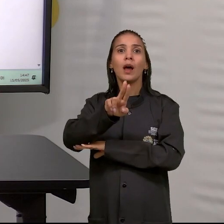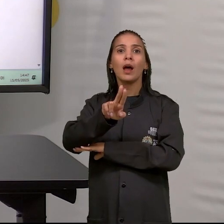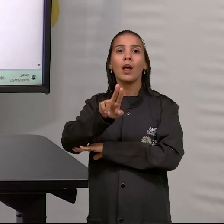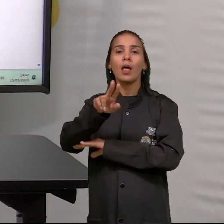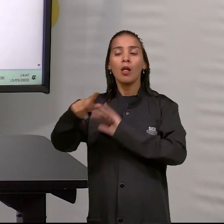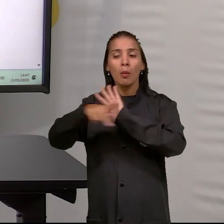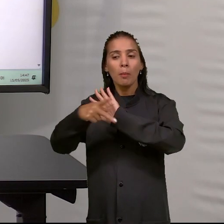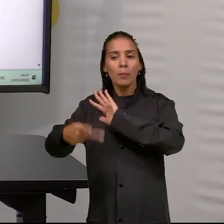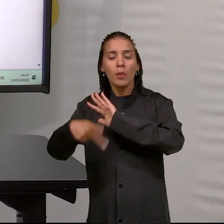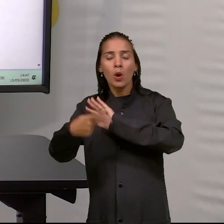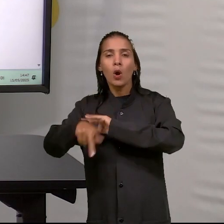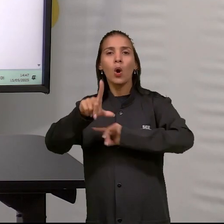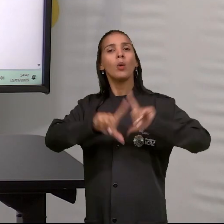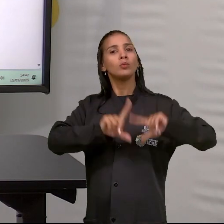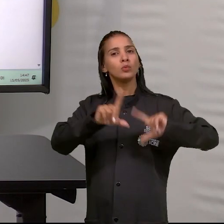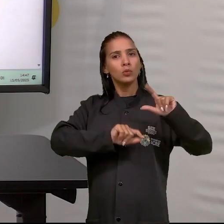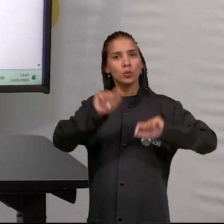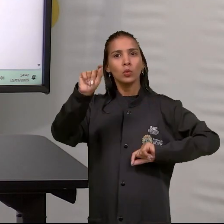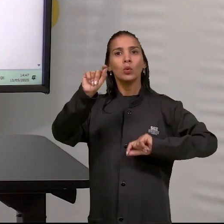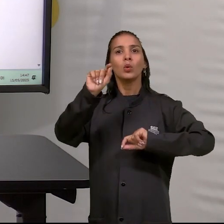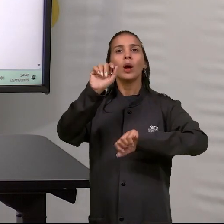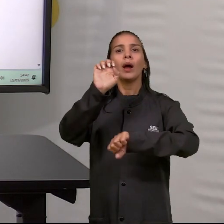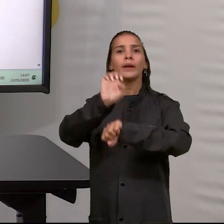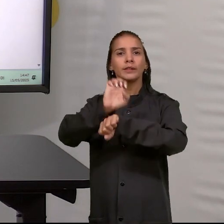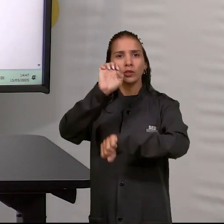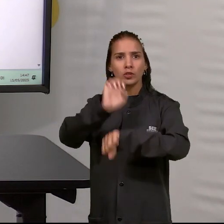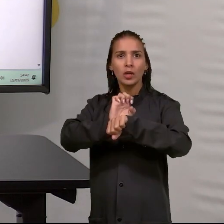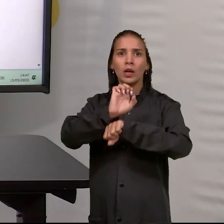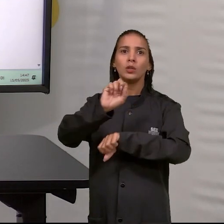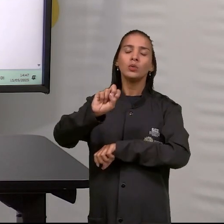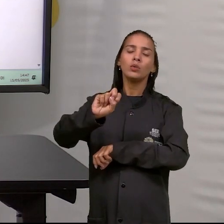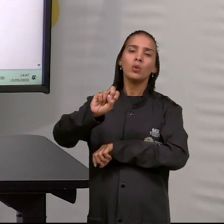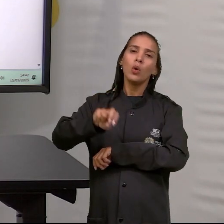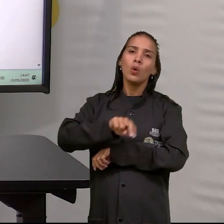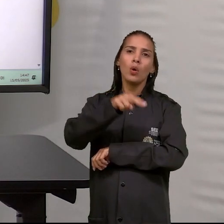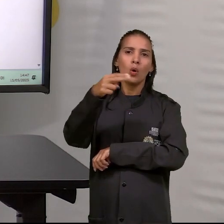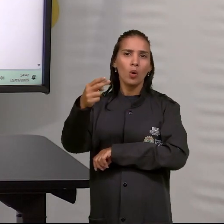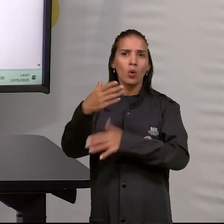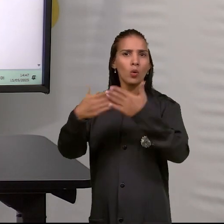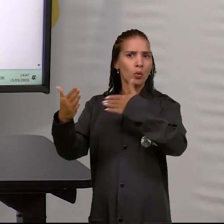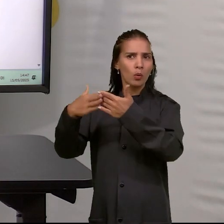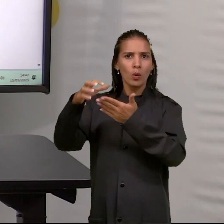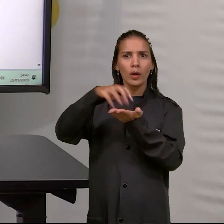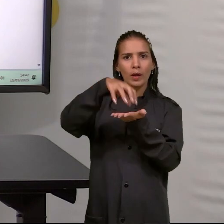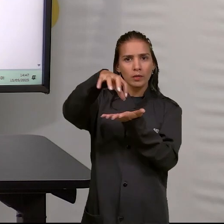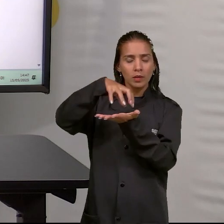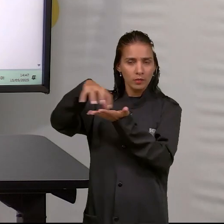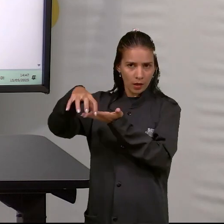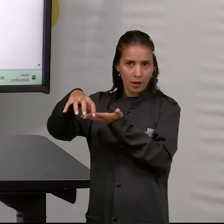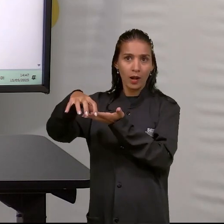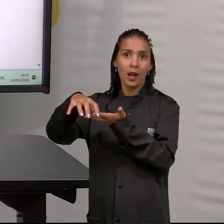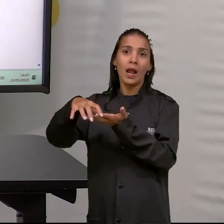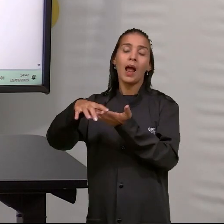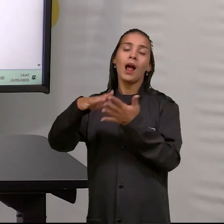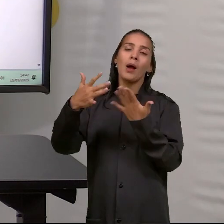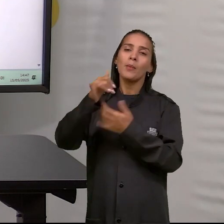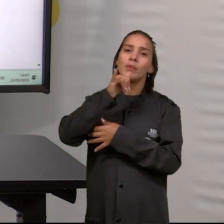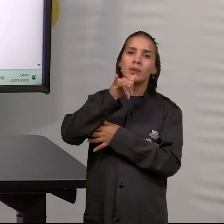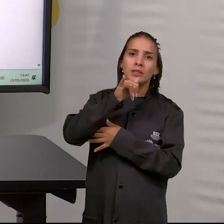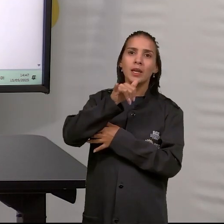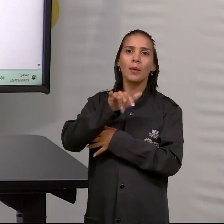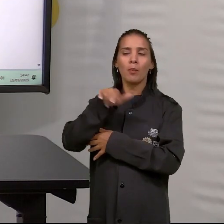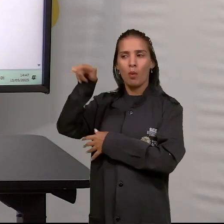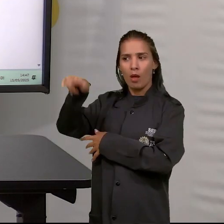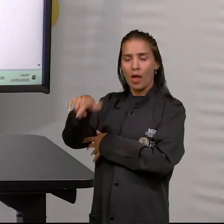do órgão que tem o SEI, e ele não pode ter um usuário do SEI interno, porque não é servidor público, mas ele pode ter um usuário do